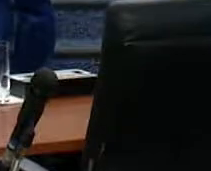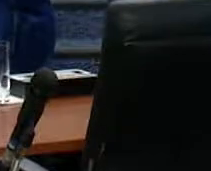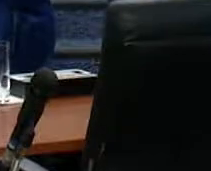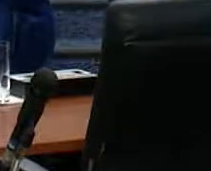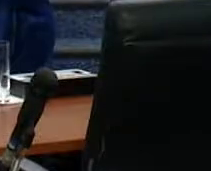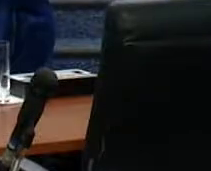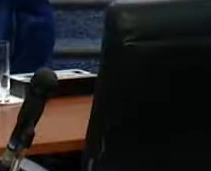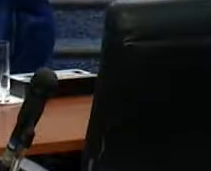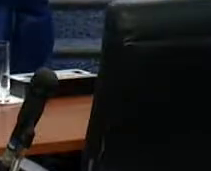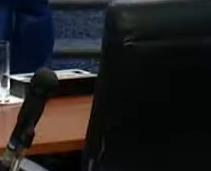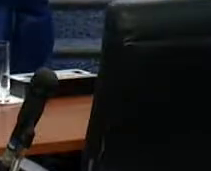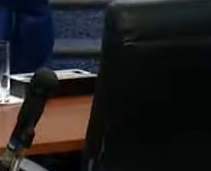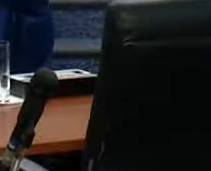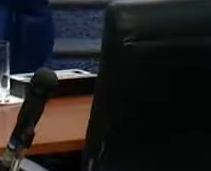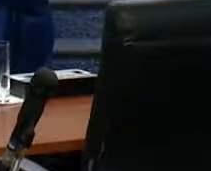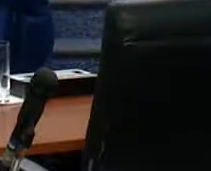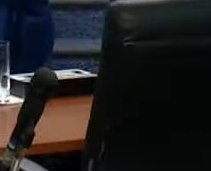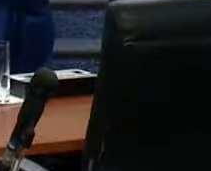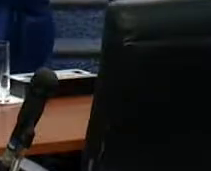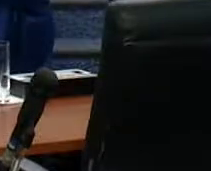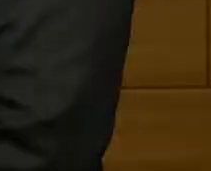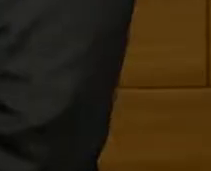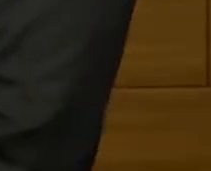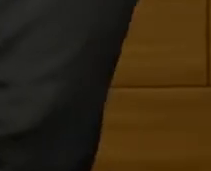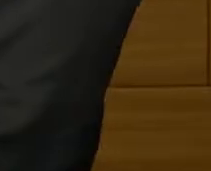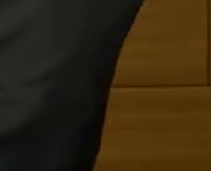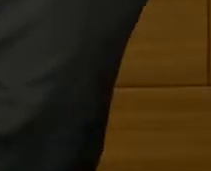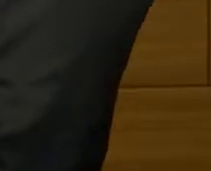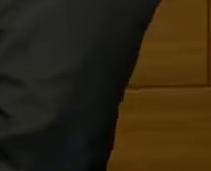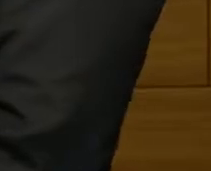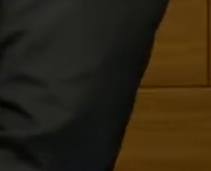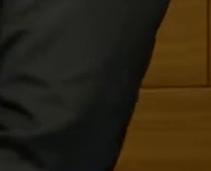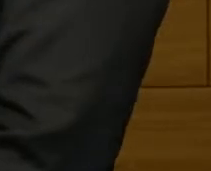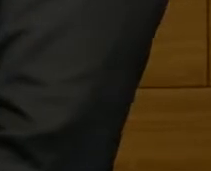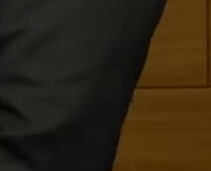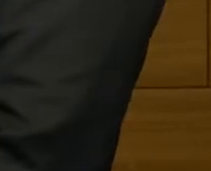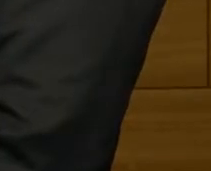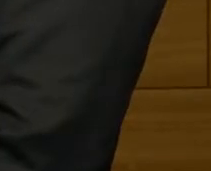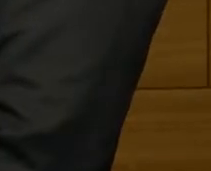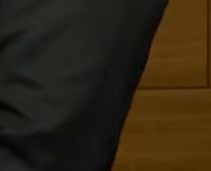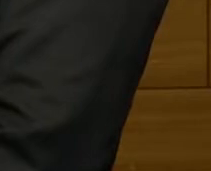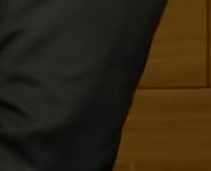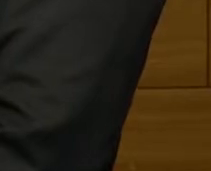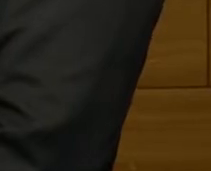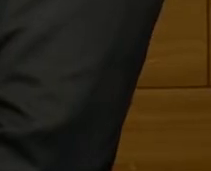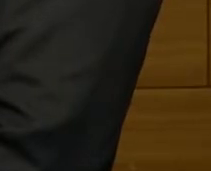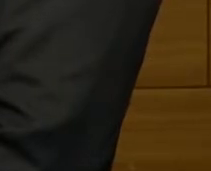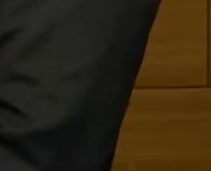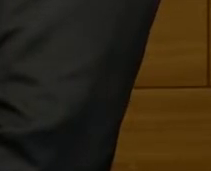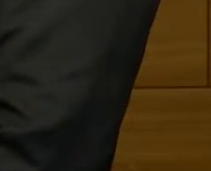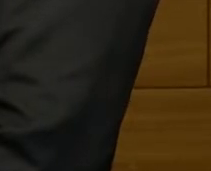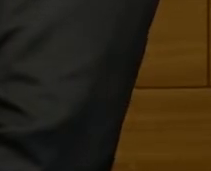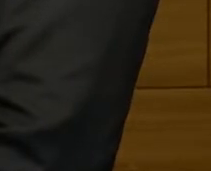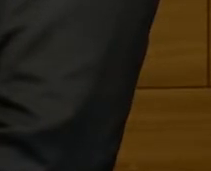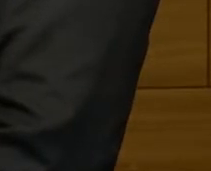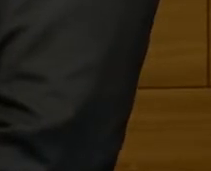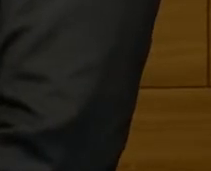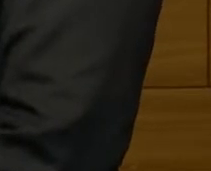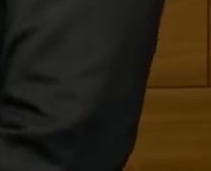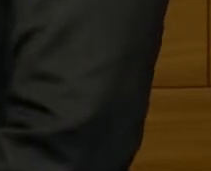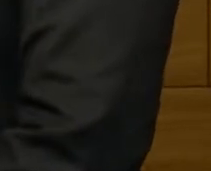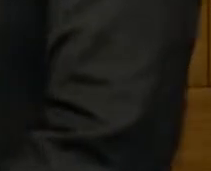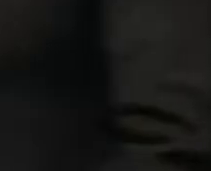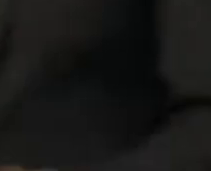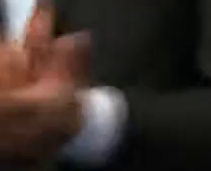moça aqui. Com a mesma honra, primeiro boa tarde a todas, parabéns a todas. Com a mesma honra, Luciane Alessandra Amorim